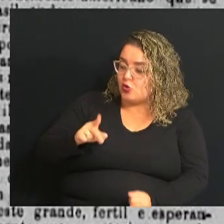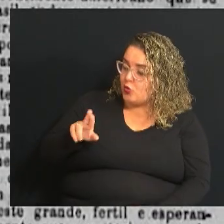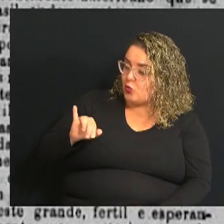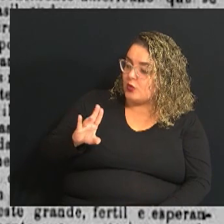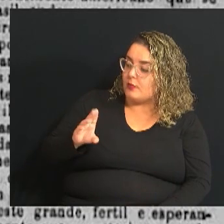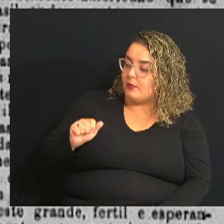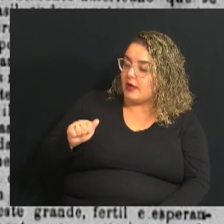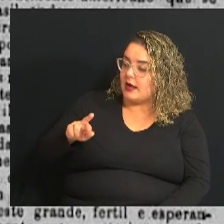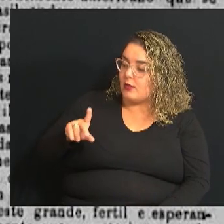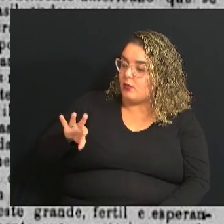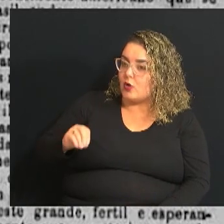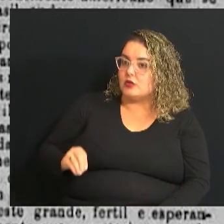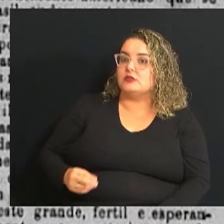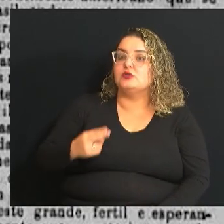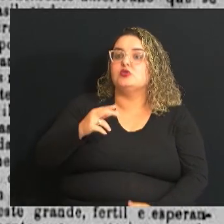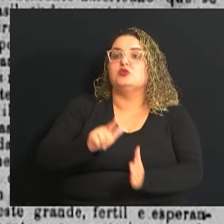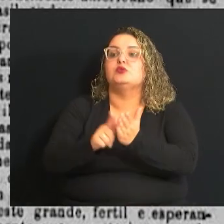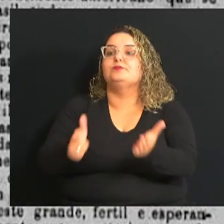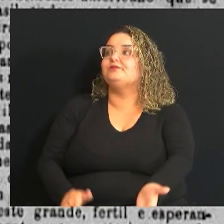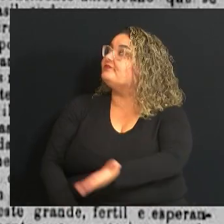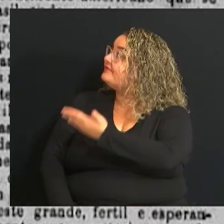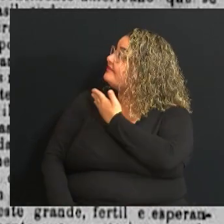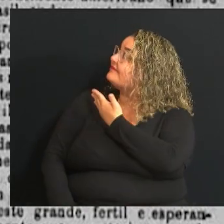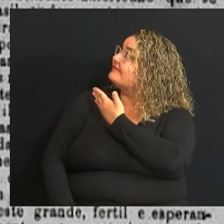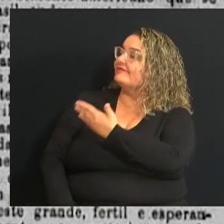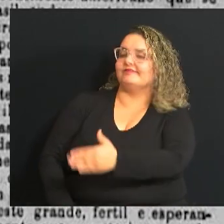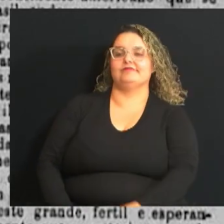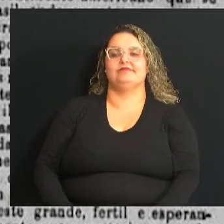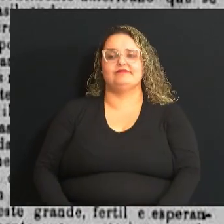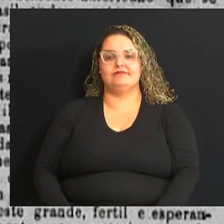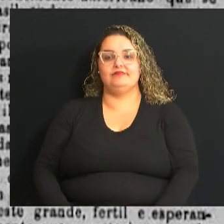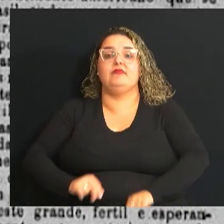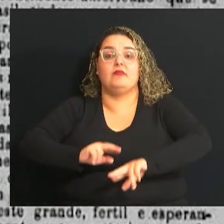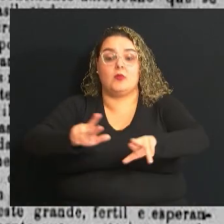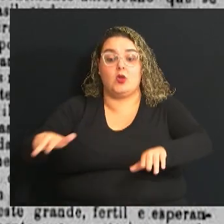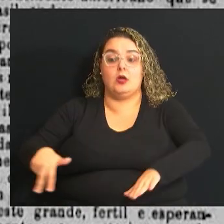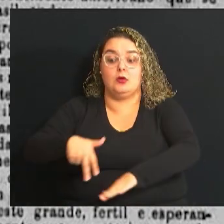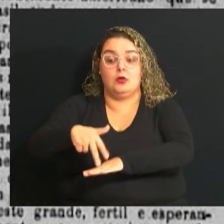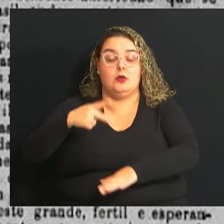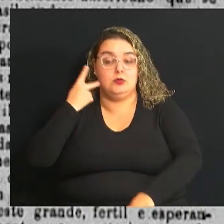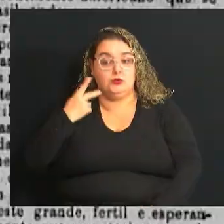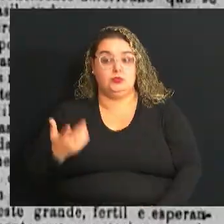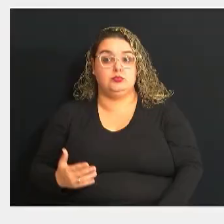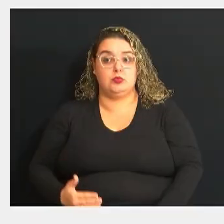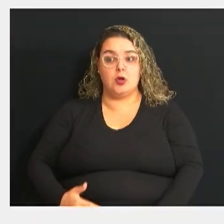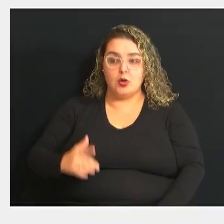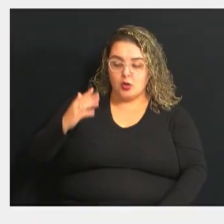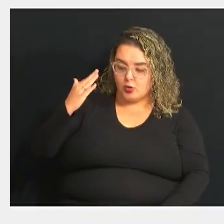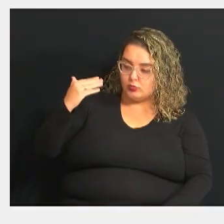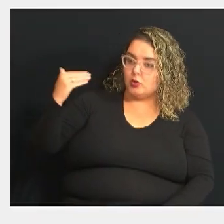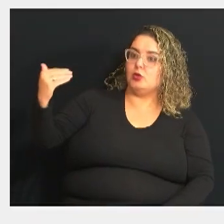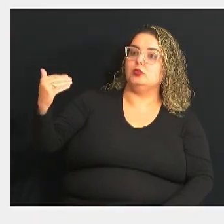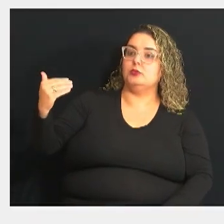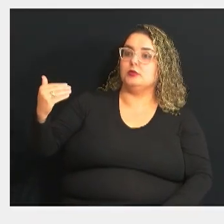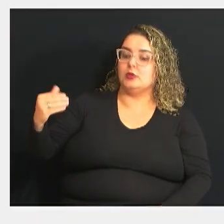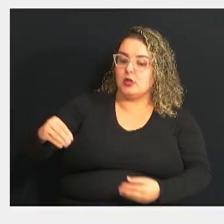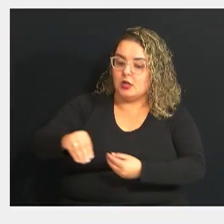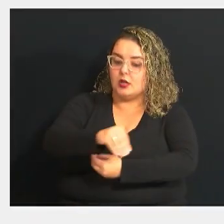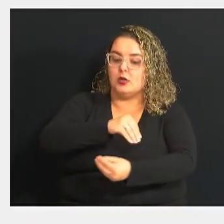liberta, e o pai dele era um burguês de ascendência portuguesa com dinheiro.